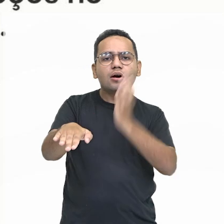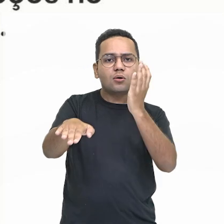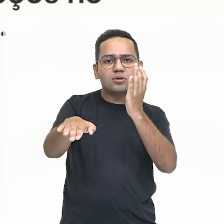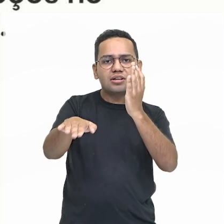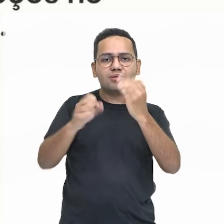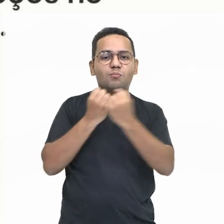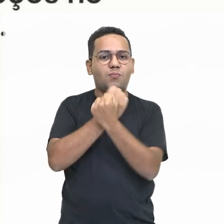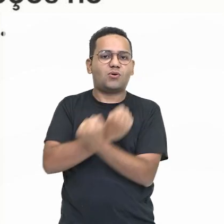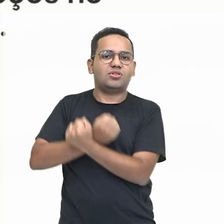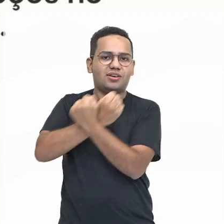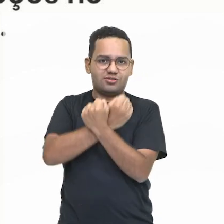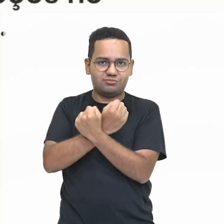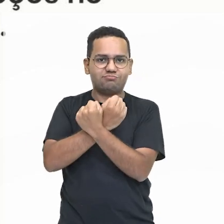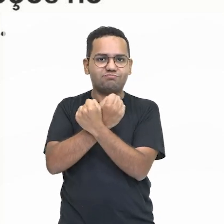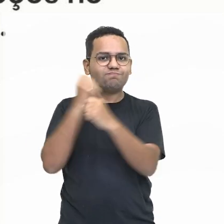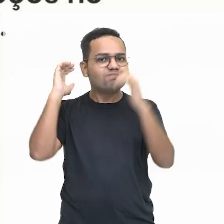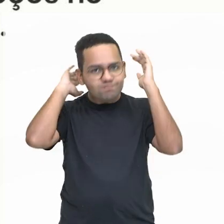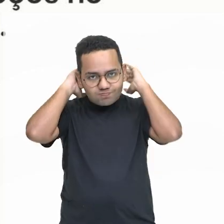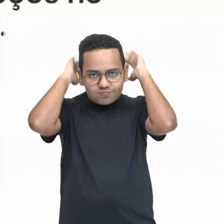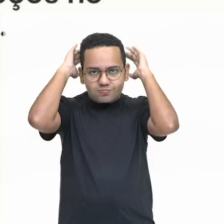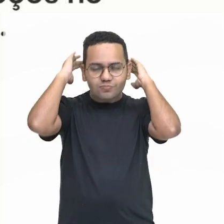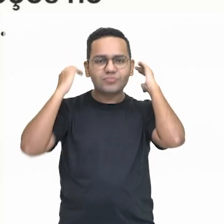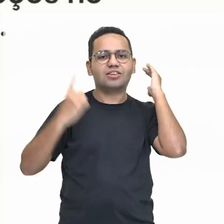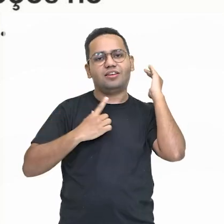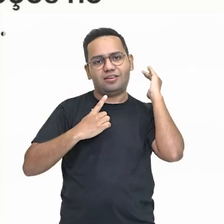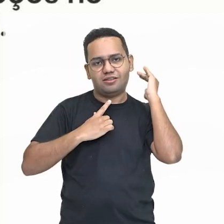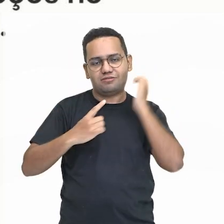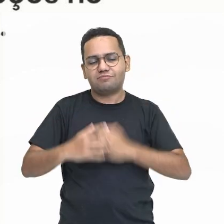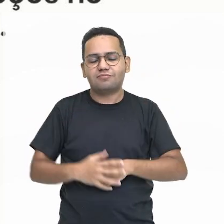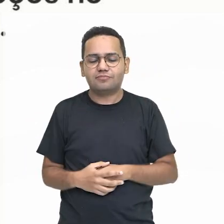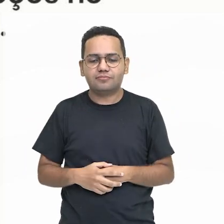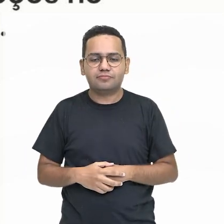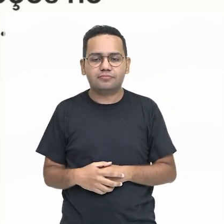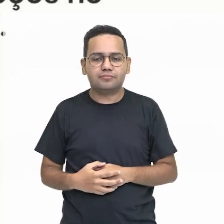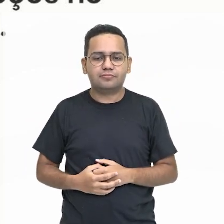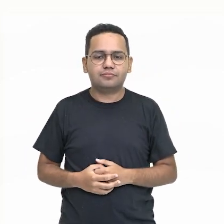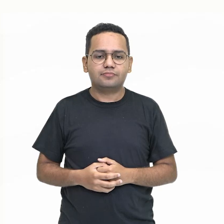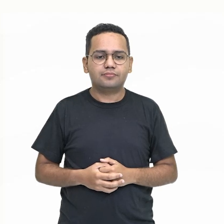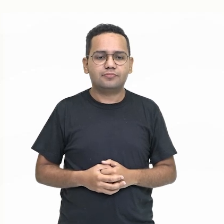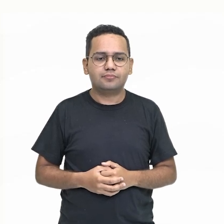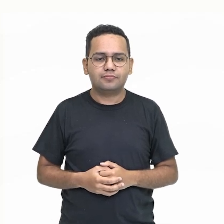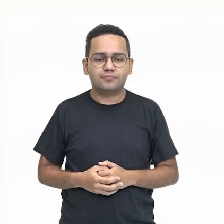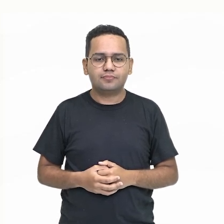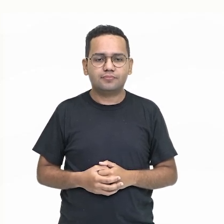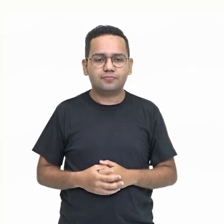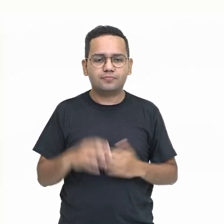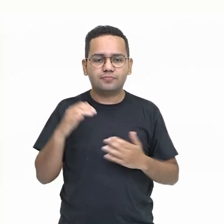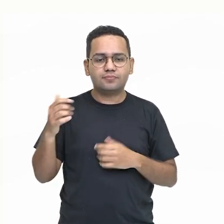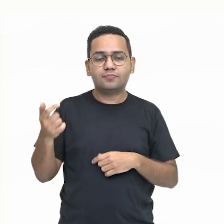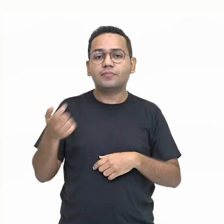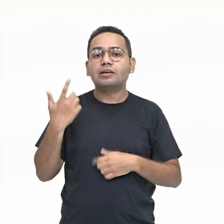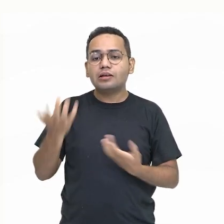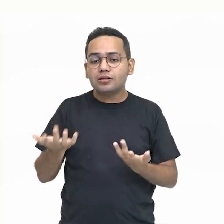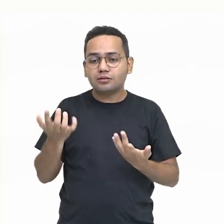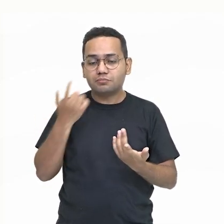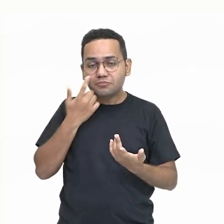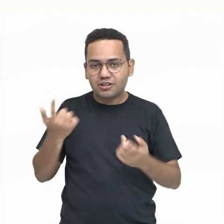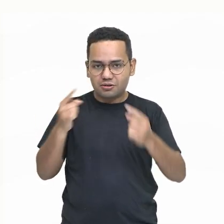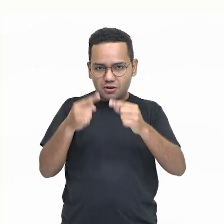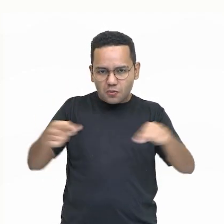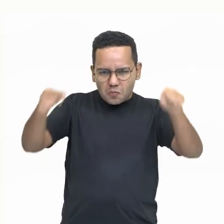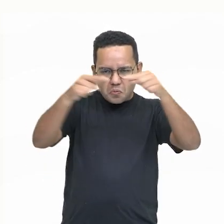vai proteger. Nesse caso, que envolve aí, você tem os encostos